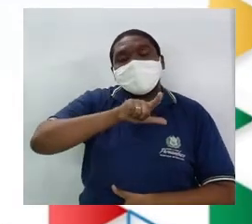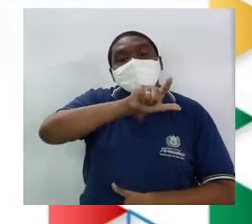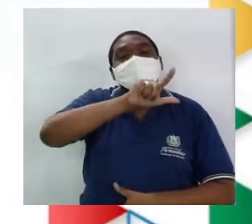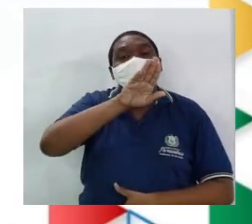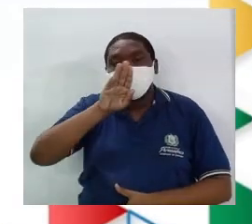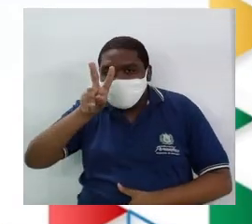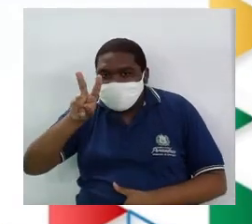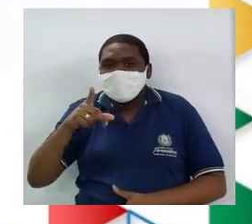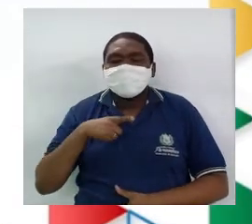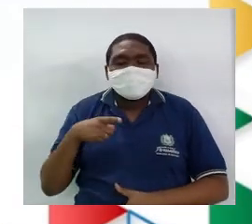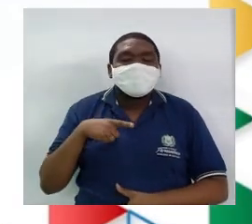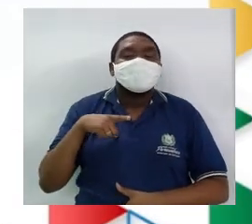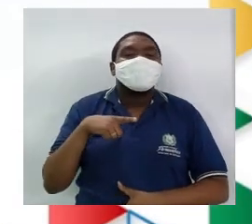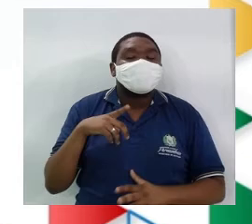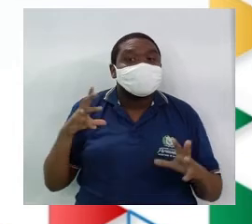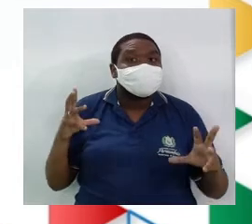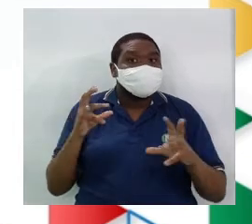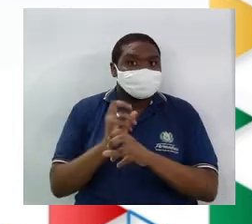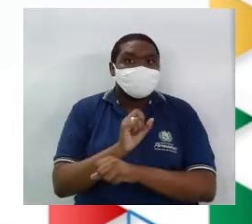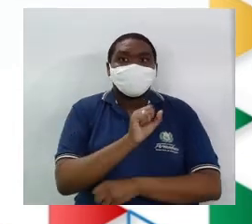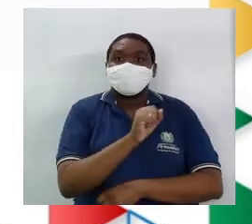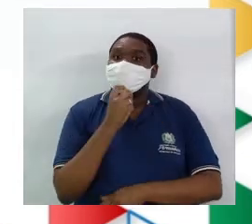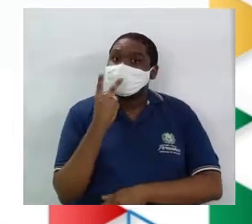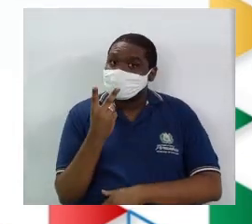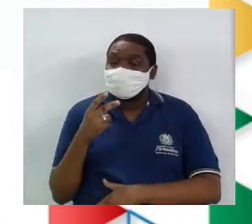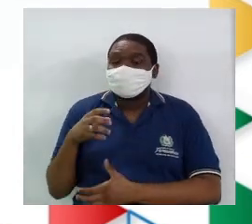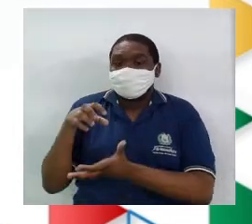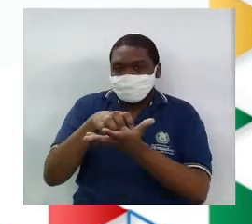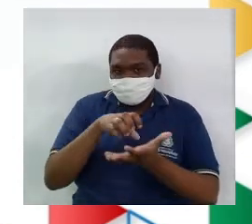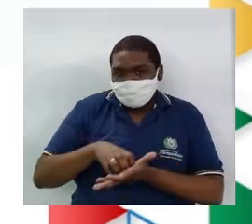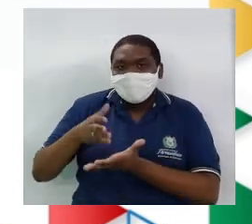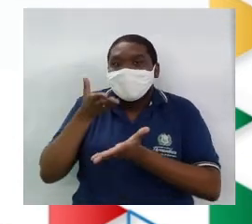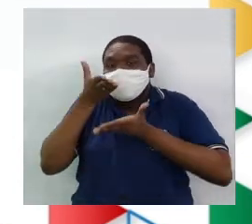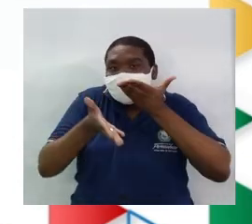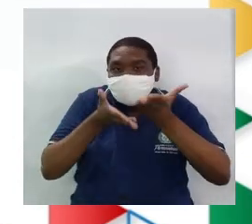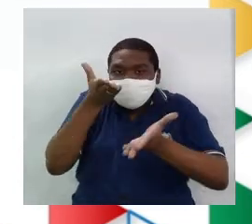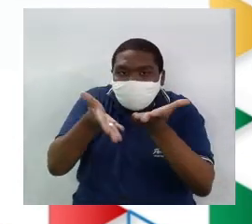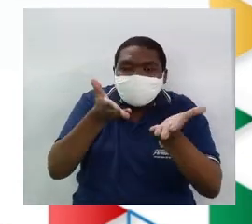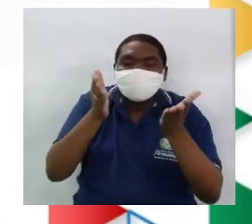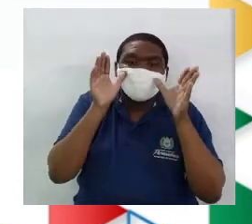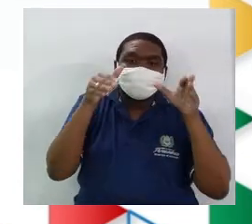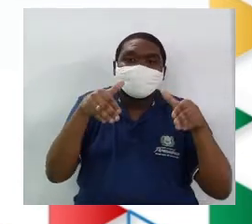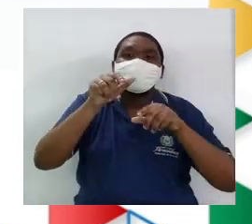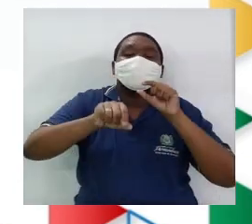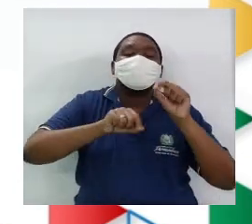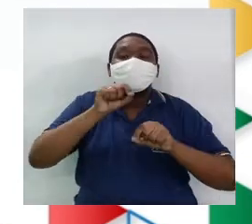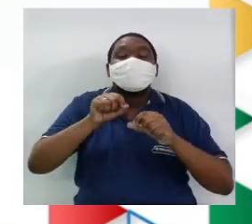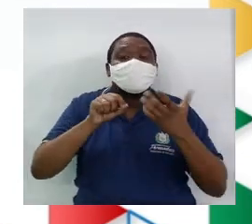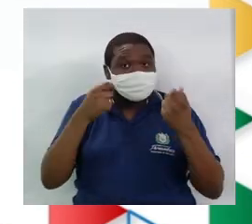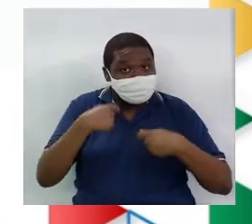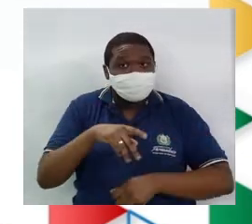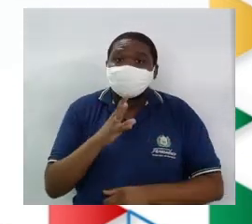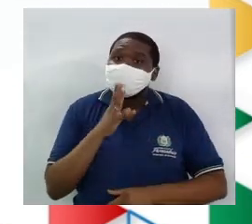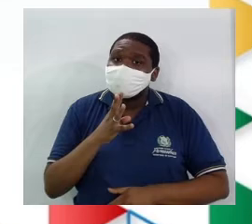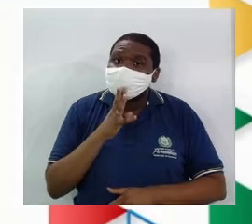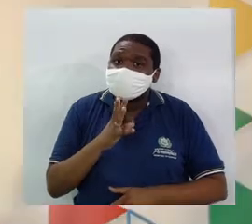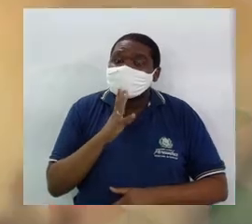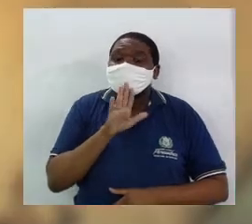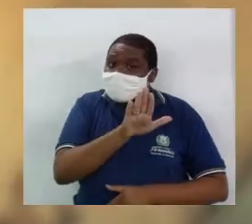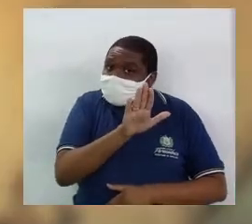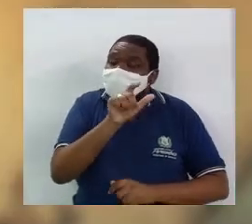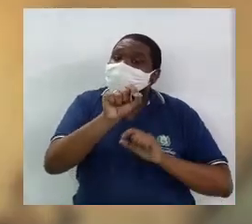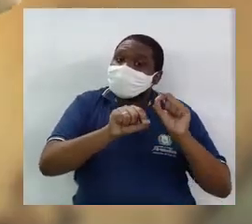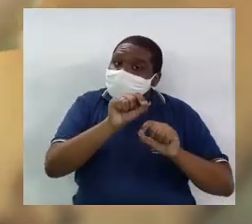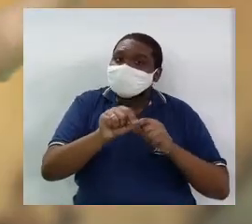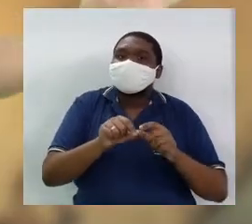LBV possui 82 unidades de atendimento, divididas em, vamos conhecer já o